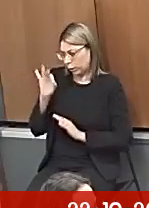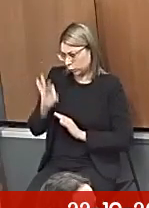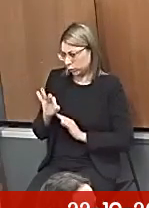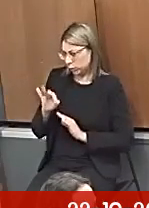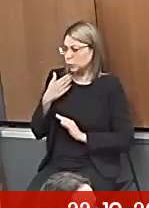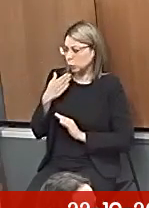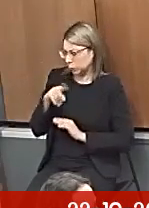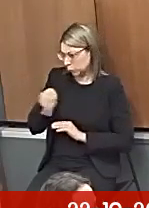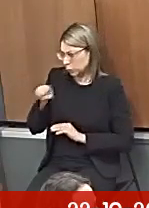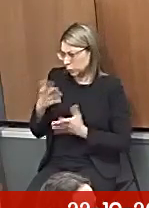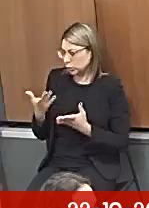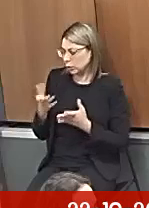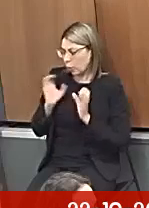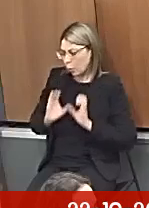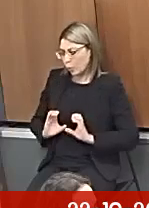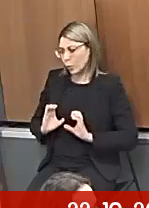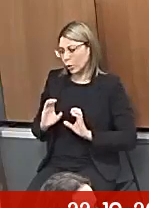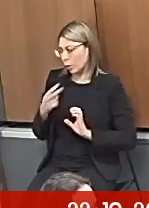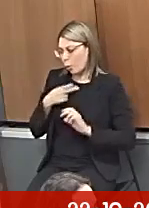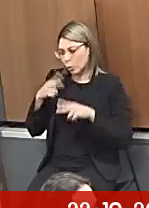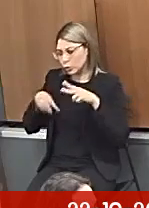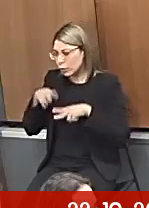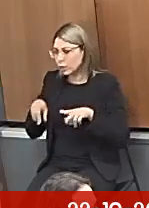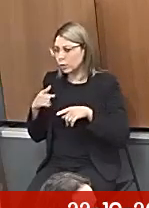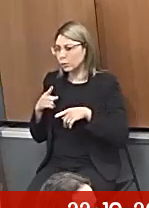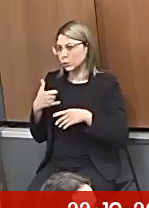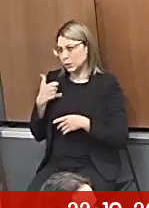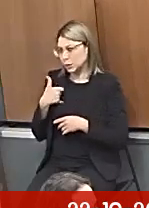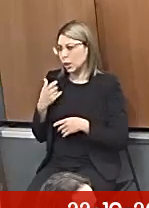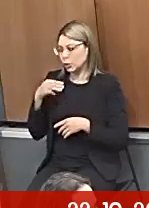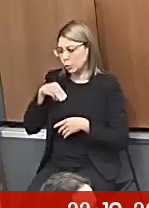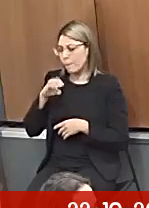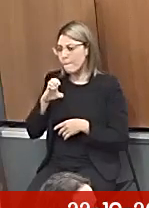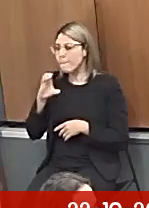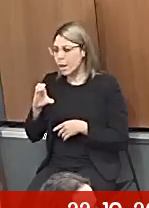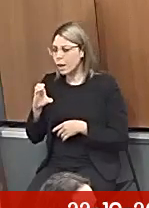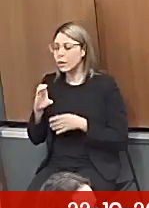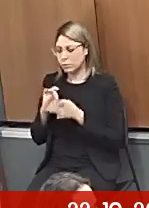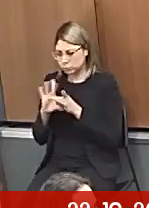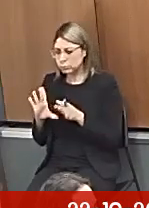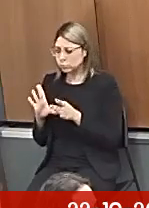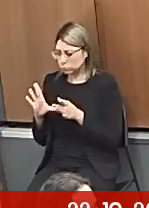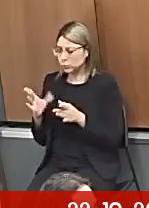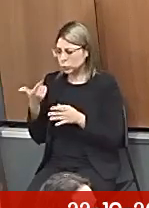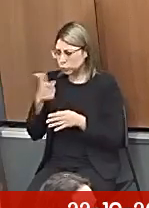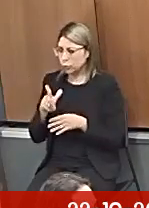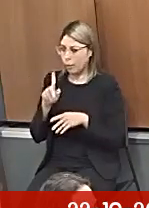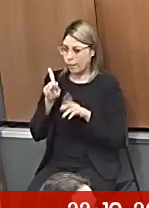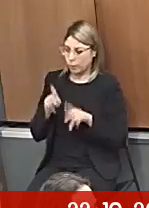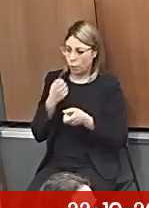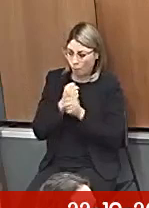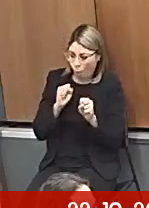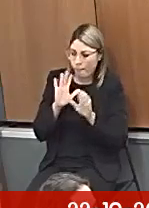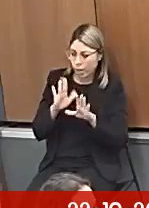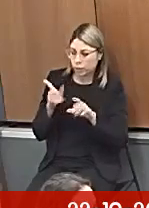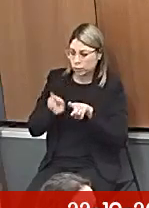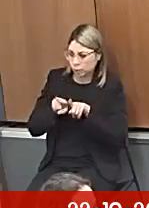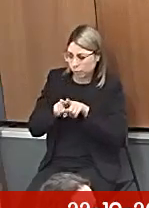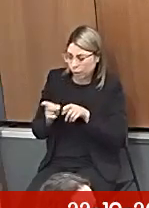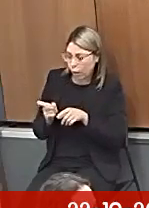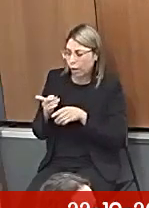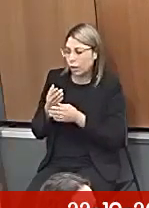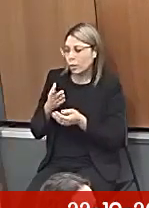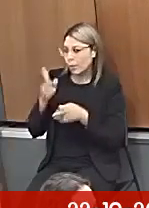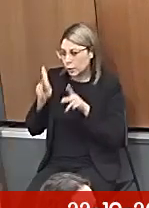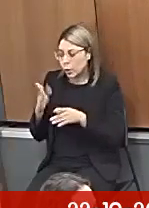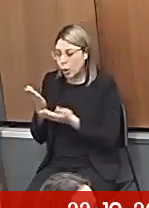Bernoulli, né, o comportamento ele não pode ser avaliado. Idade, o MEC pode tanto reclassificar para quem toma bomba, como adiantar. Então,